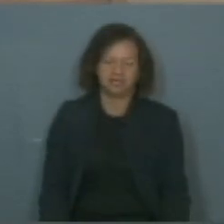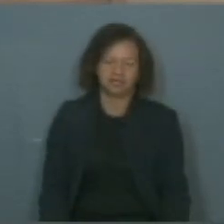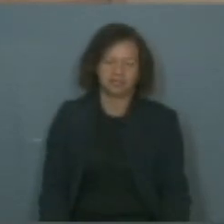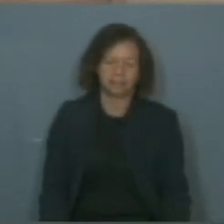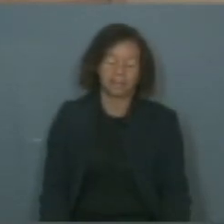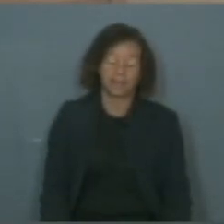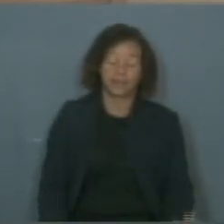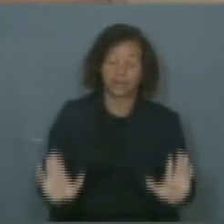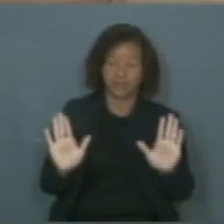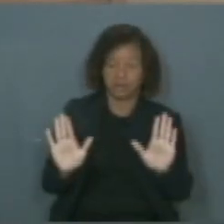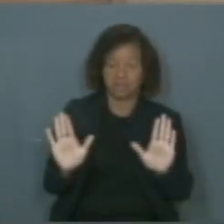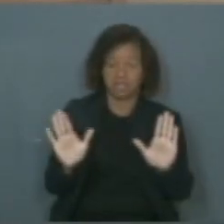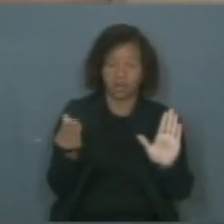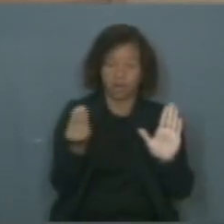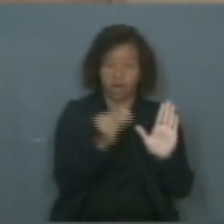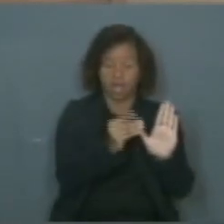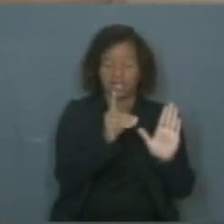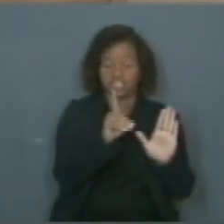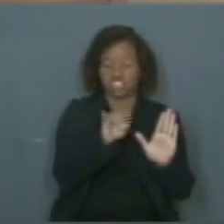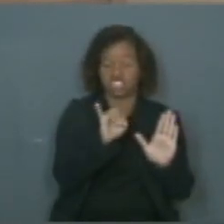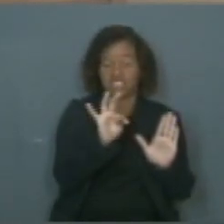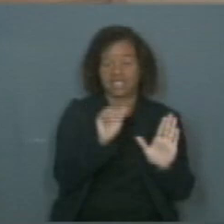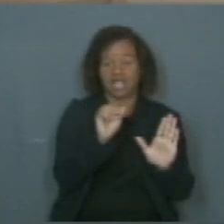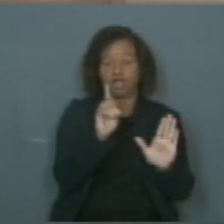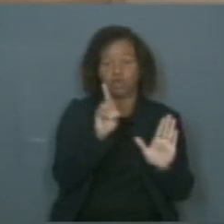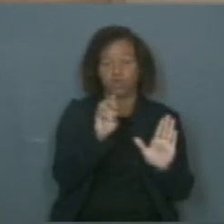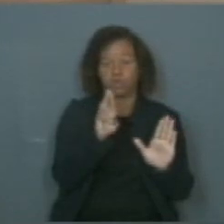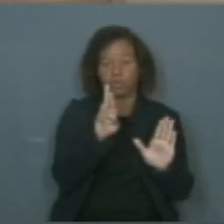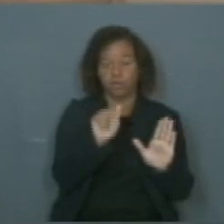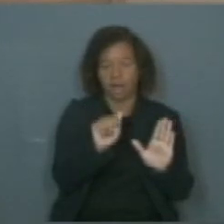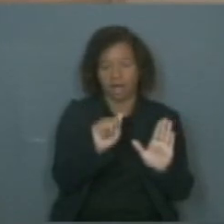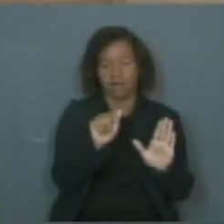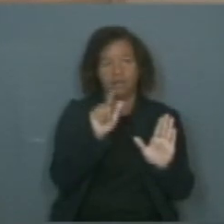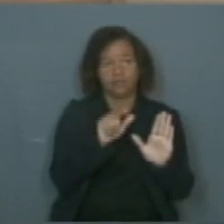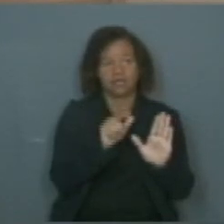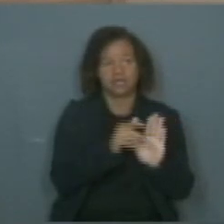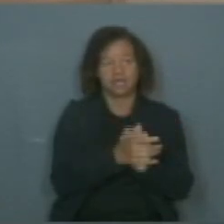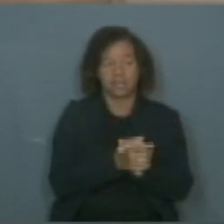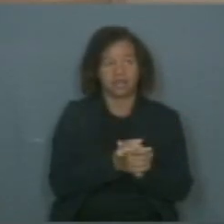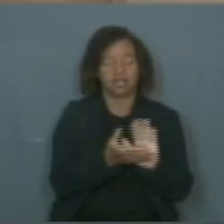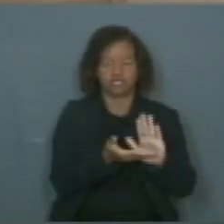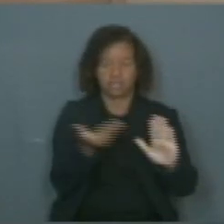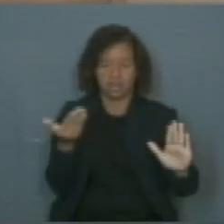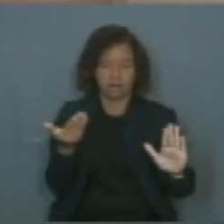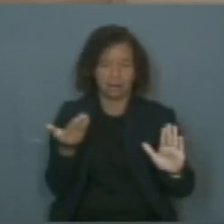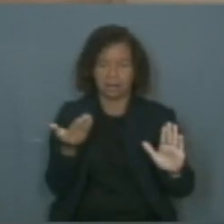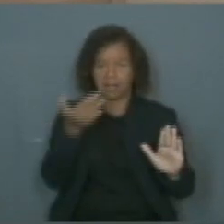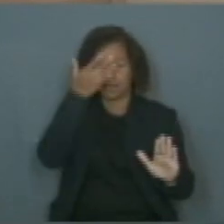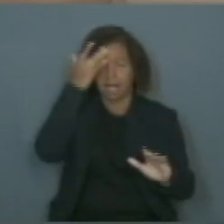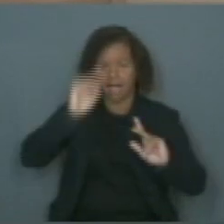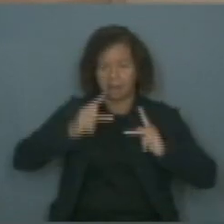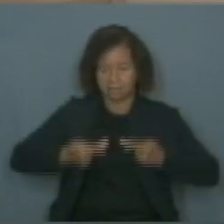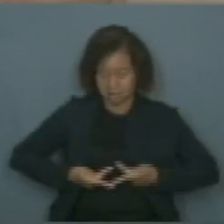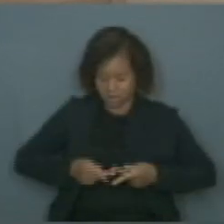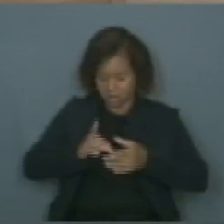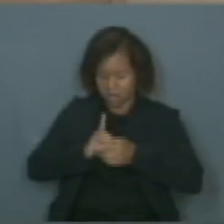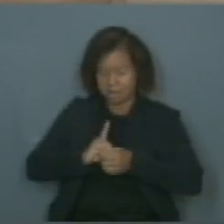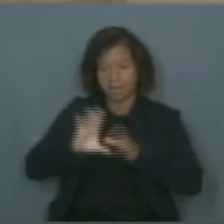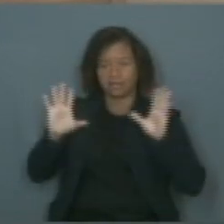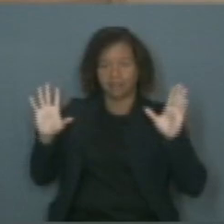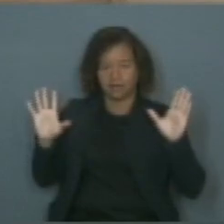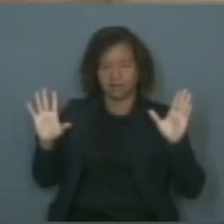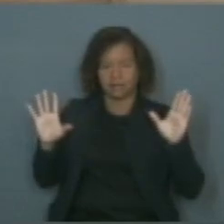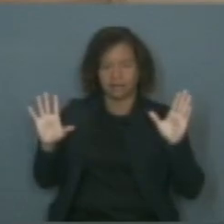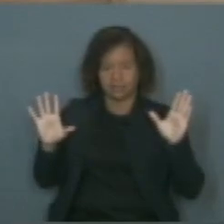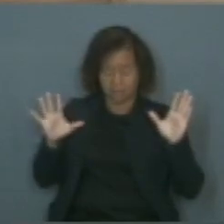Quando você coloca uma ditadura, você está tirando o bem mais precioso de um ser humano, que é a liberdade. E a liberdade faz